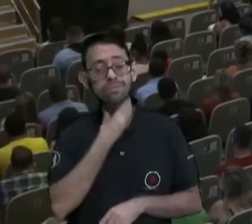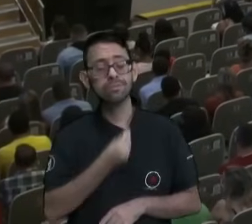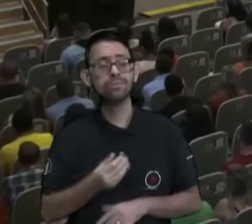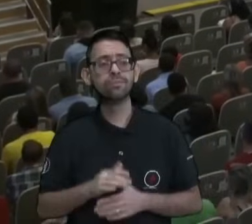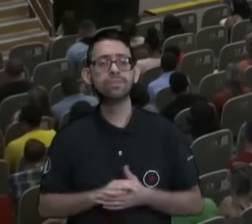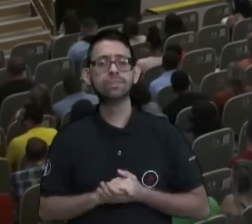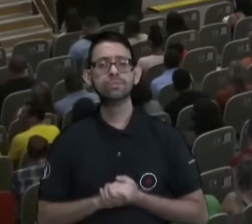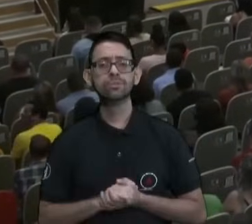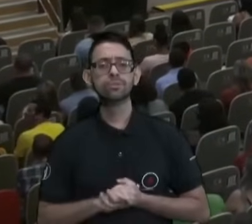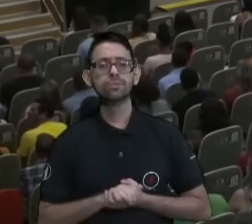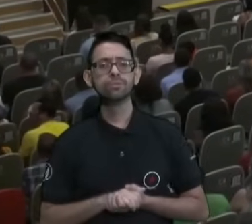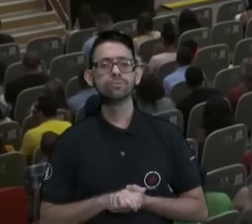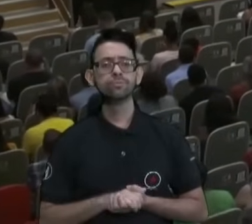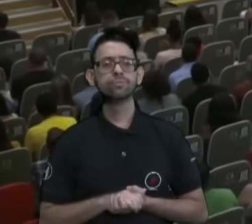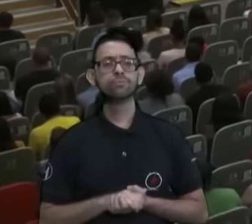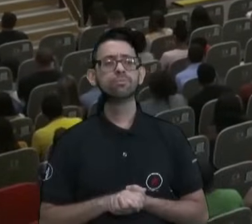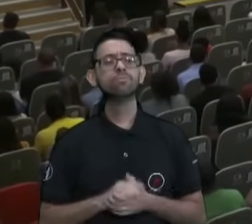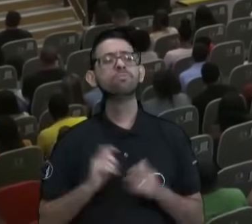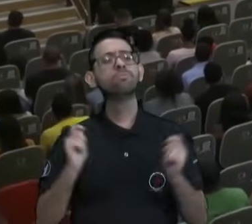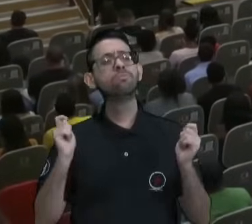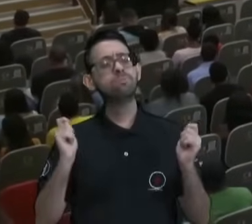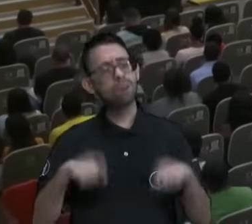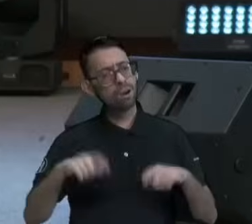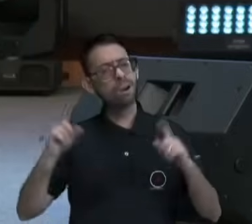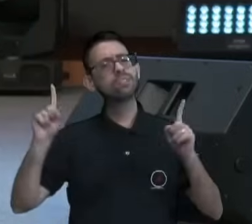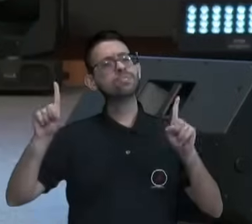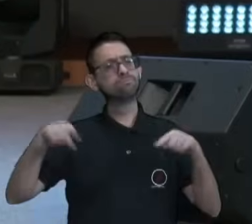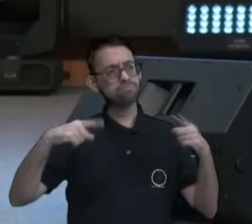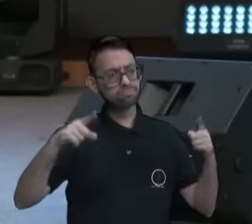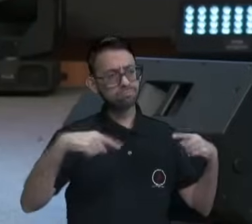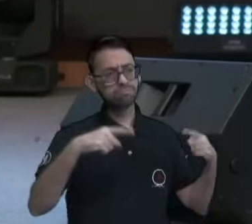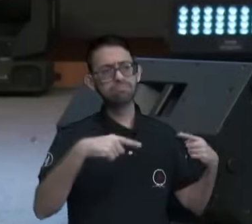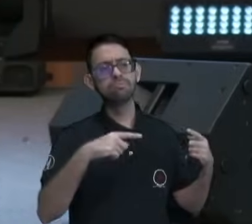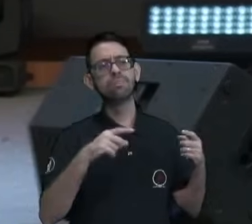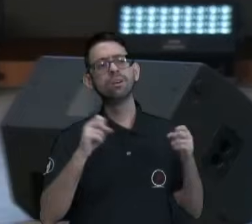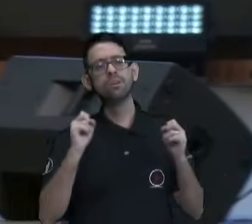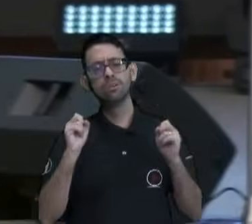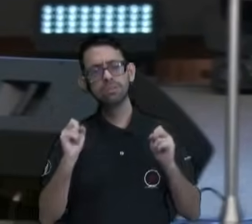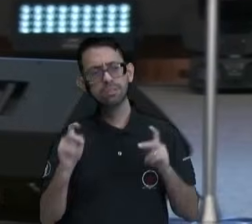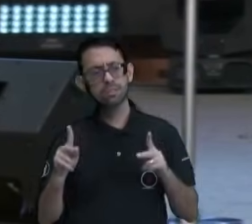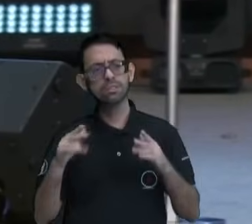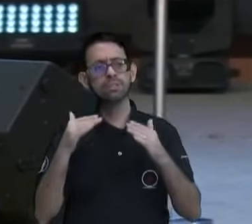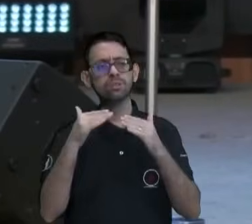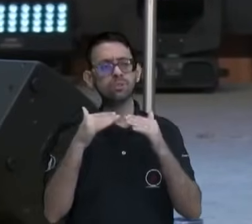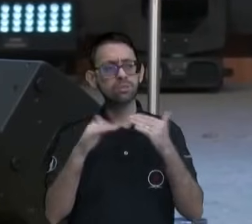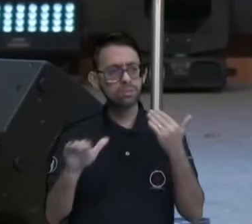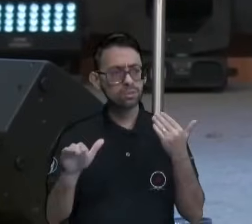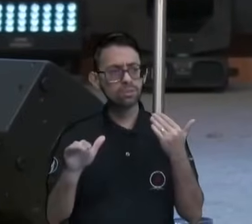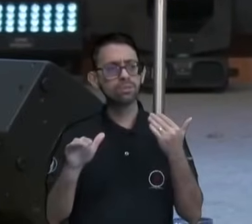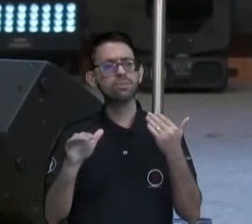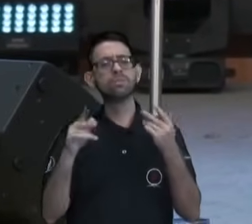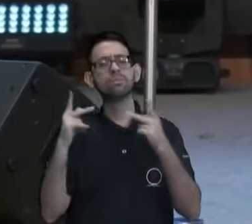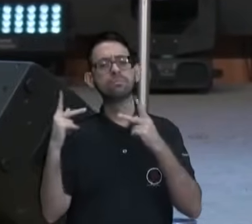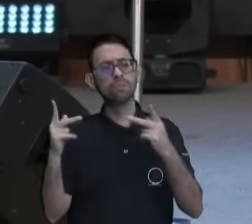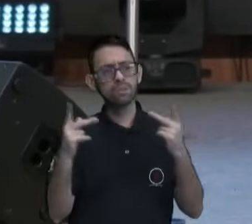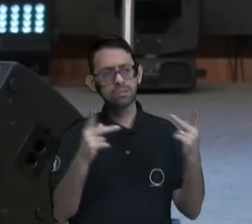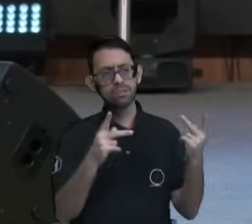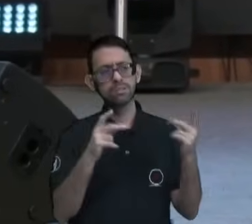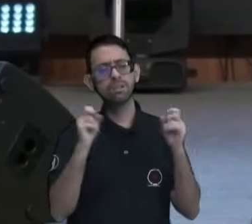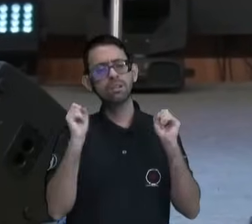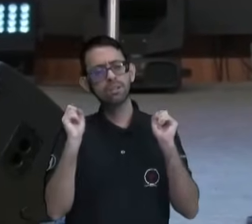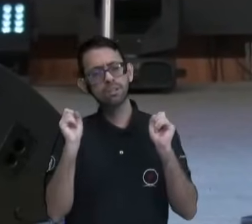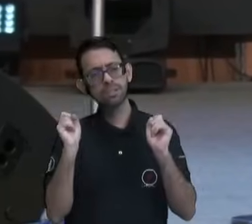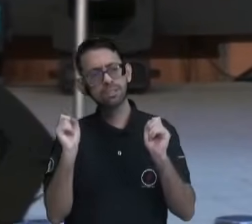que é a questão irmão não é porque alguém é contra mim não é porque alguém não concorda com o que eu falo não esse negócio aí porque nós temos divergências